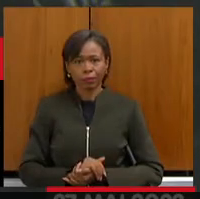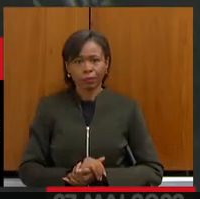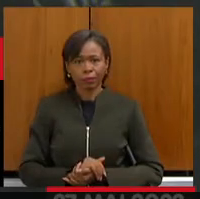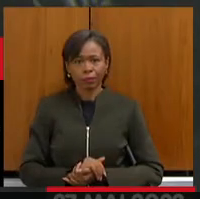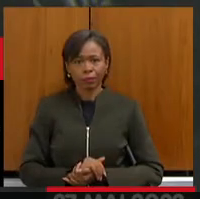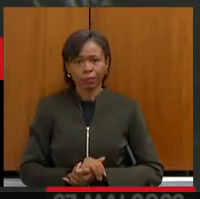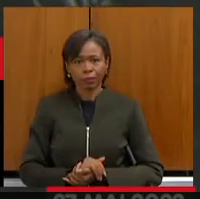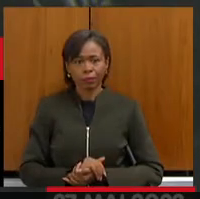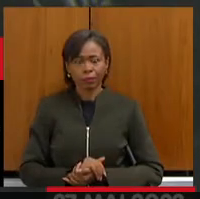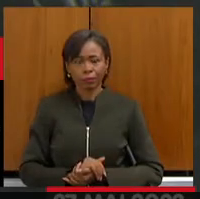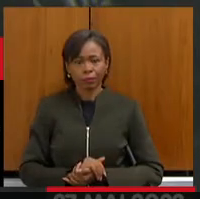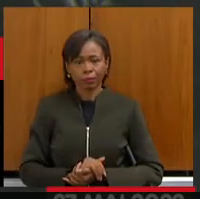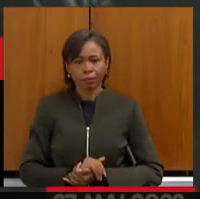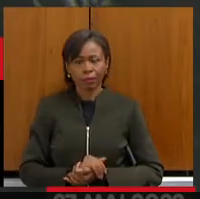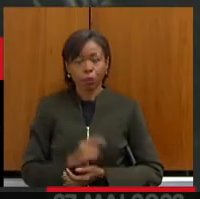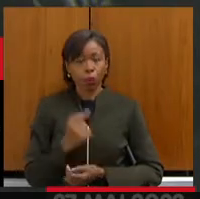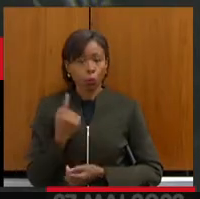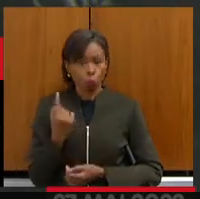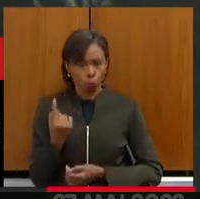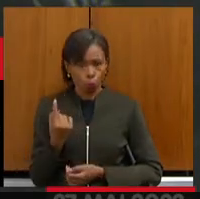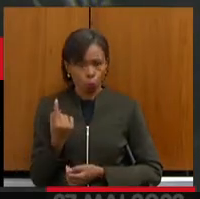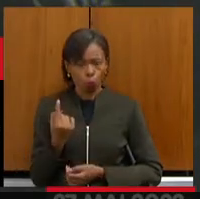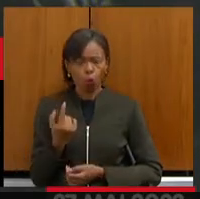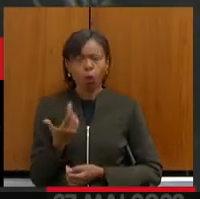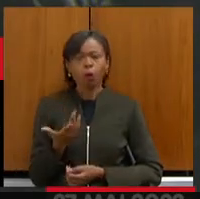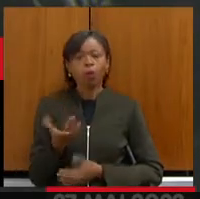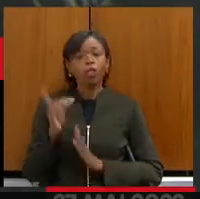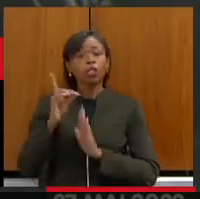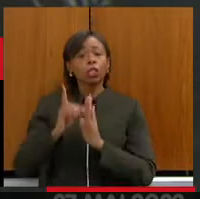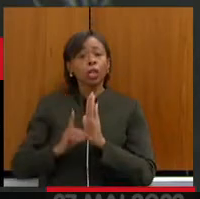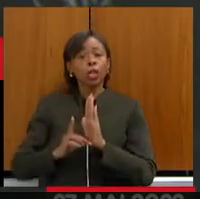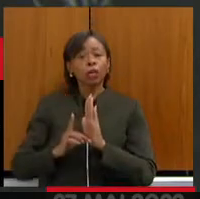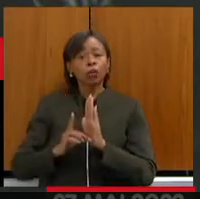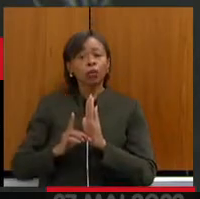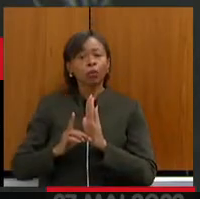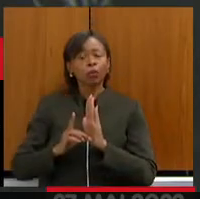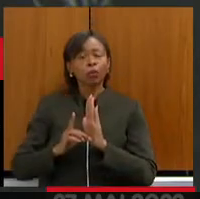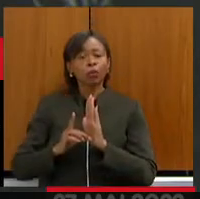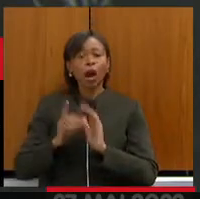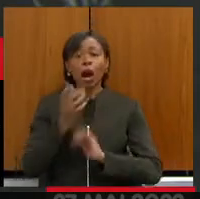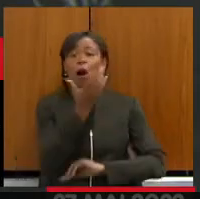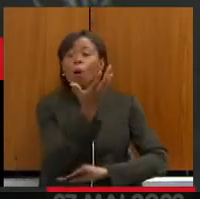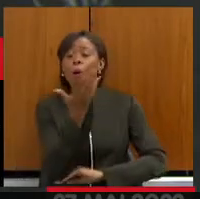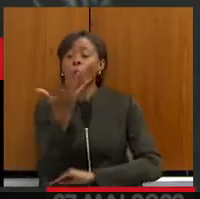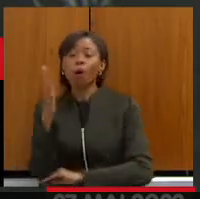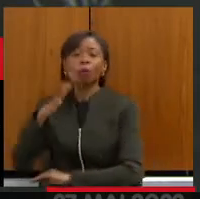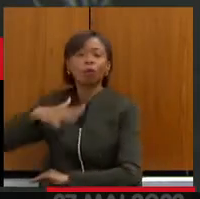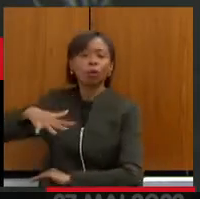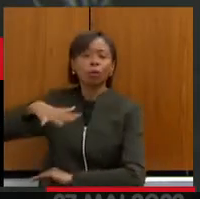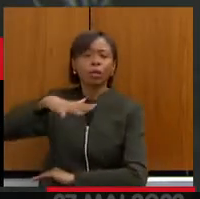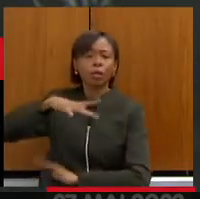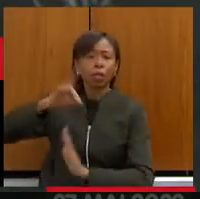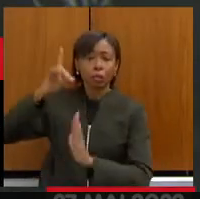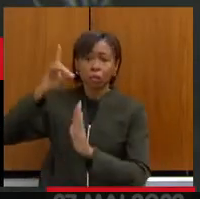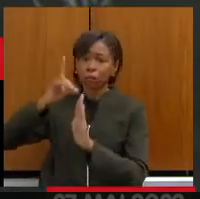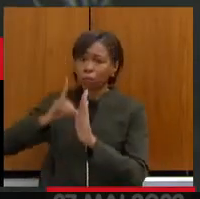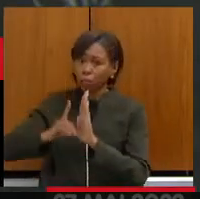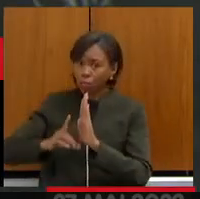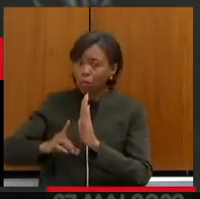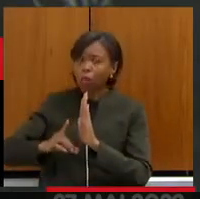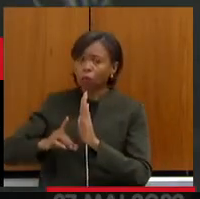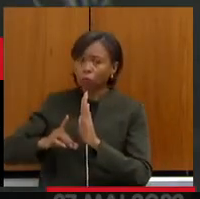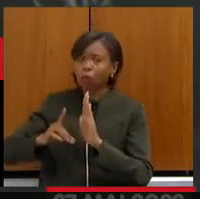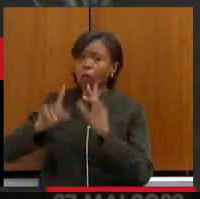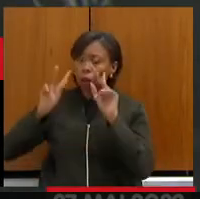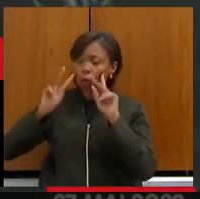é um que o direito ao meio ambiente é um dos Direitos Humanos fundamentais e de uso comum